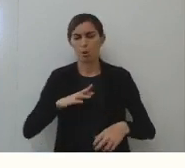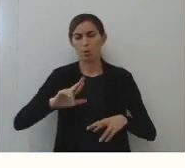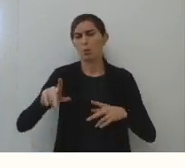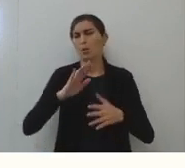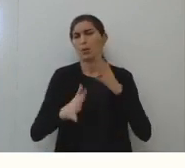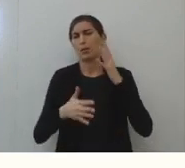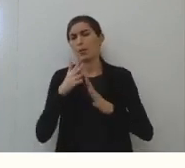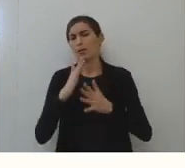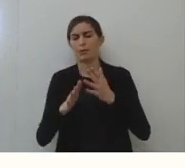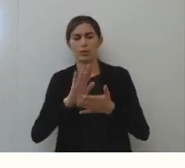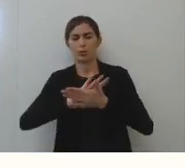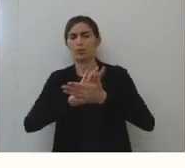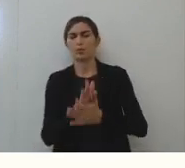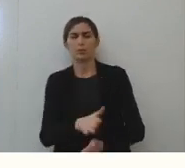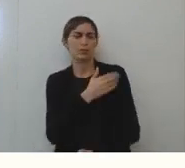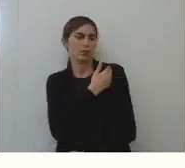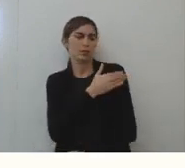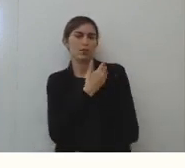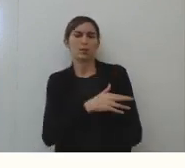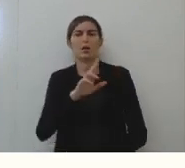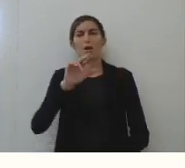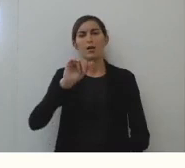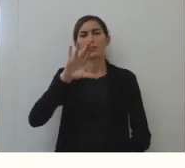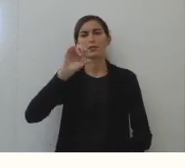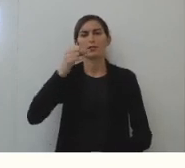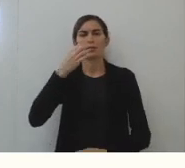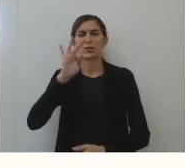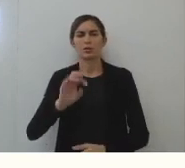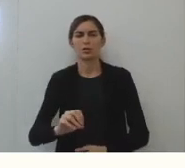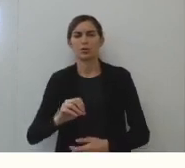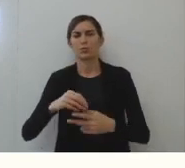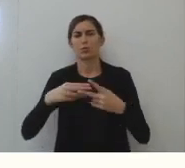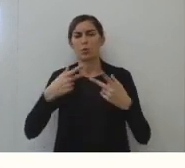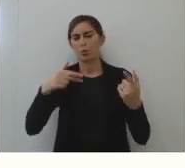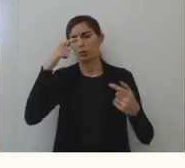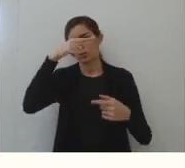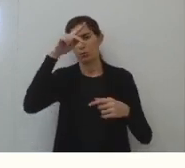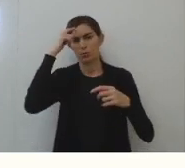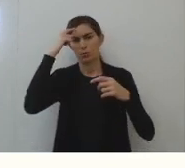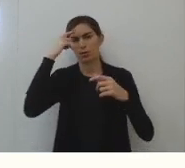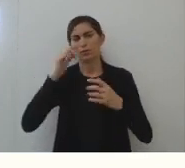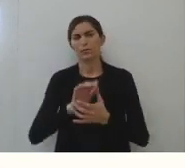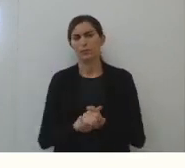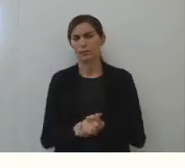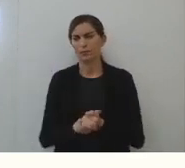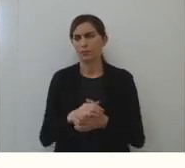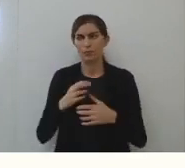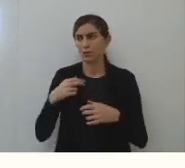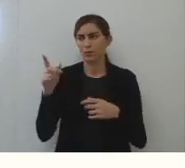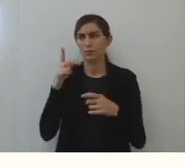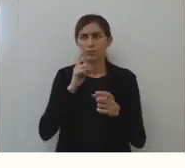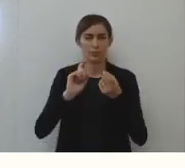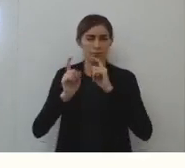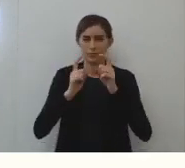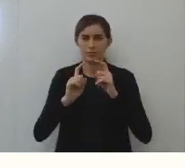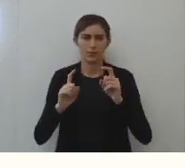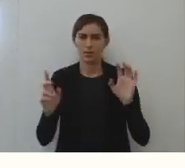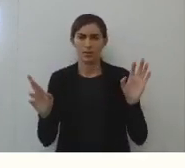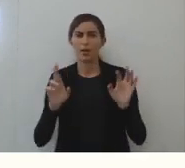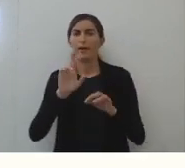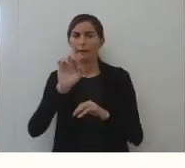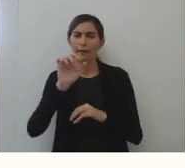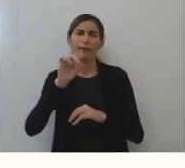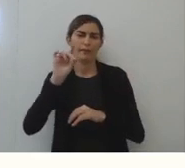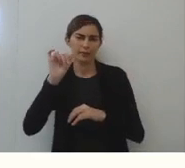nada a ver com preconceito. Racismo é coisa da sua cabeça. Eu não vou nem discutir com vocês, isso é uma